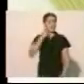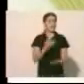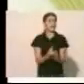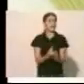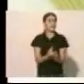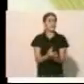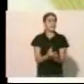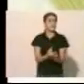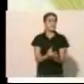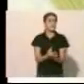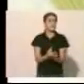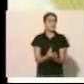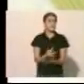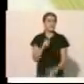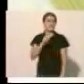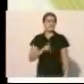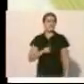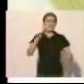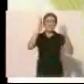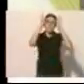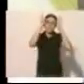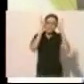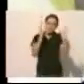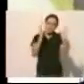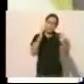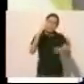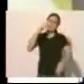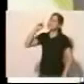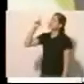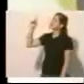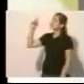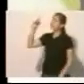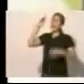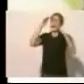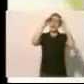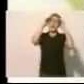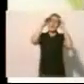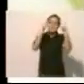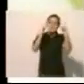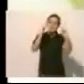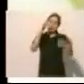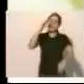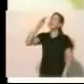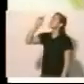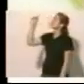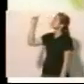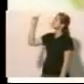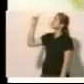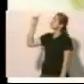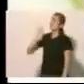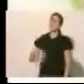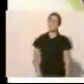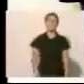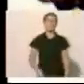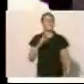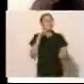namorado, uma namorada, um amigo, uma amiga, que guardou o outro no coração de Deus, não perdeu. Vai se encontrar.